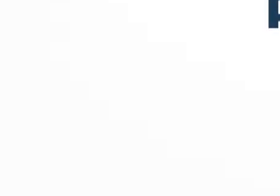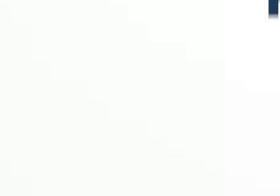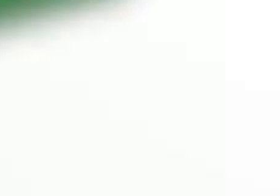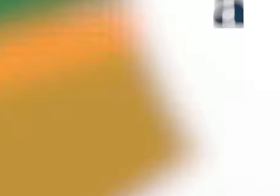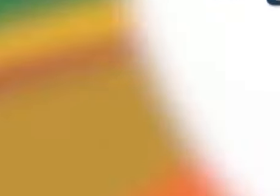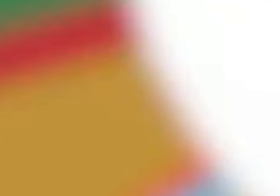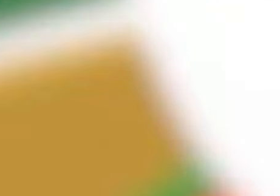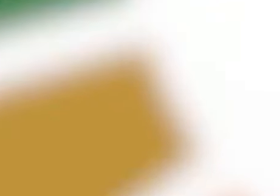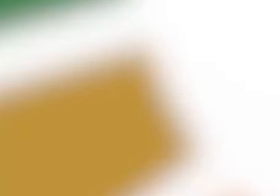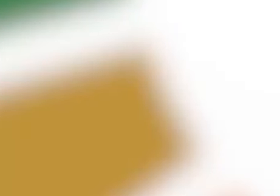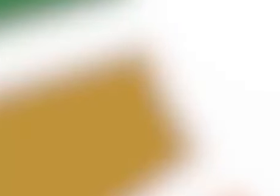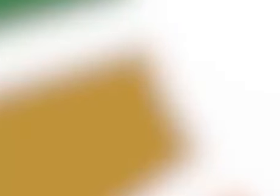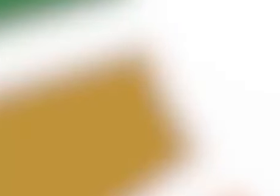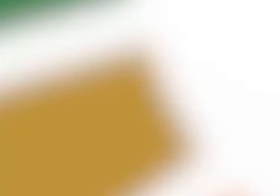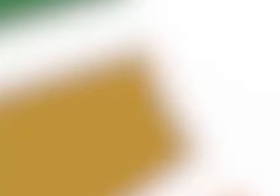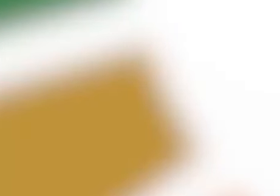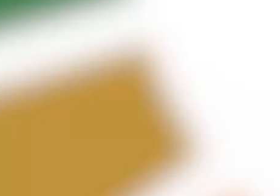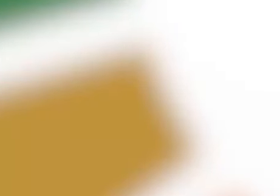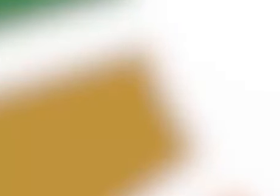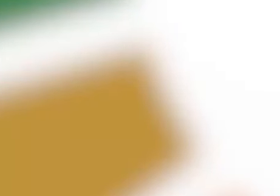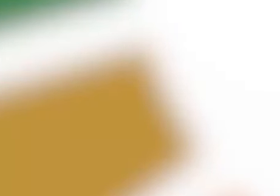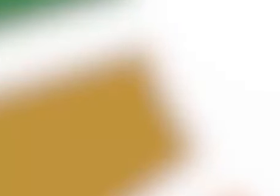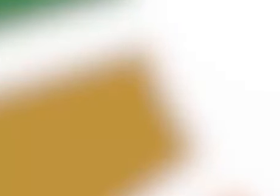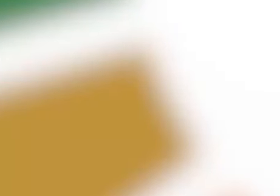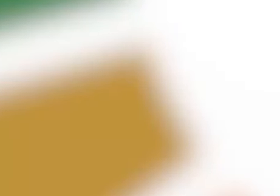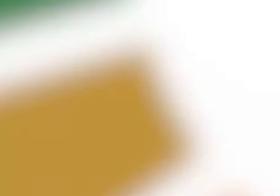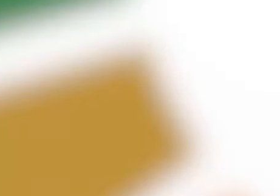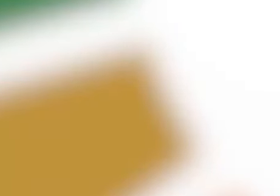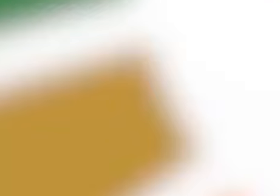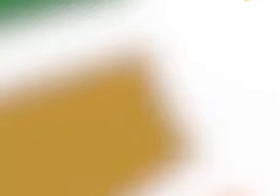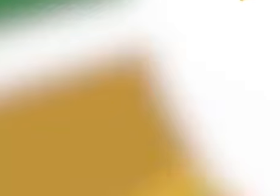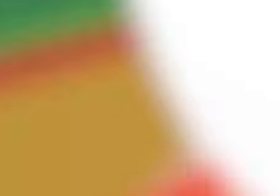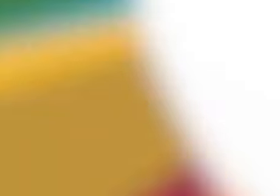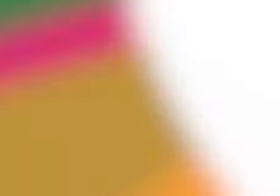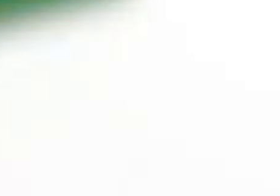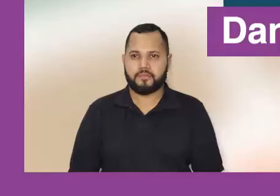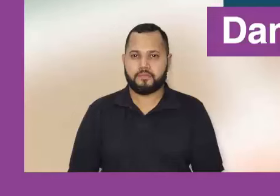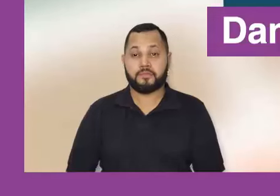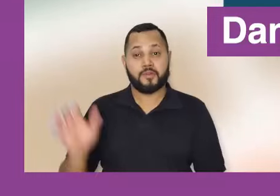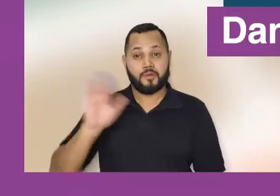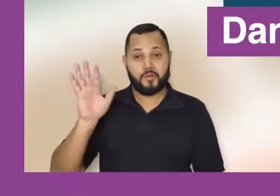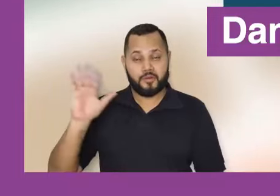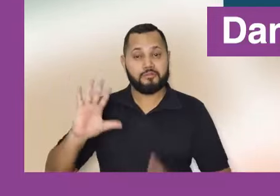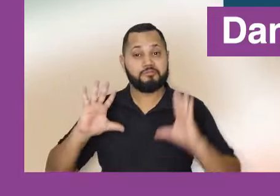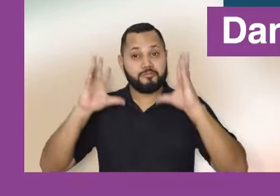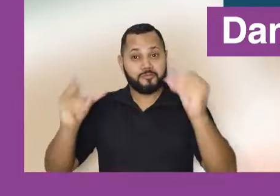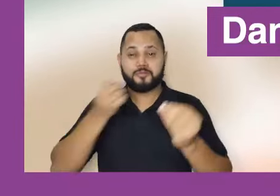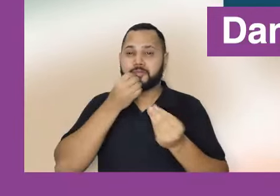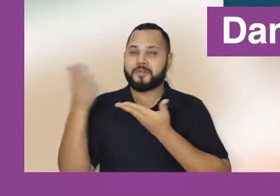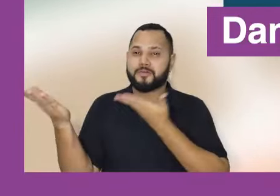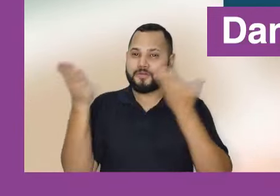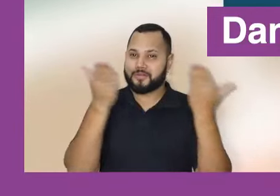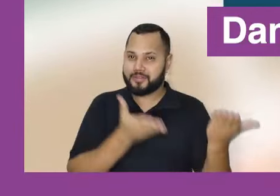participe e permita-se a trocar ideias inovadoras em busca de um planeta equilibrado Olá sejam todas e todos muito